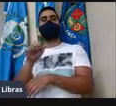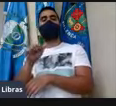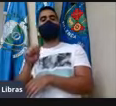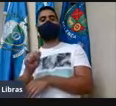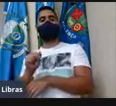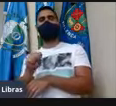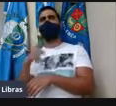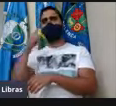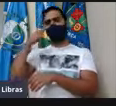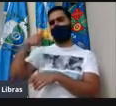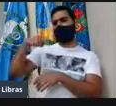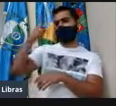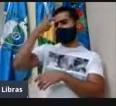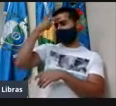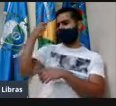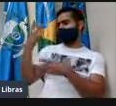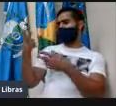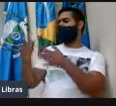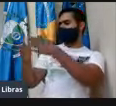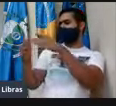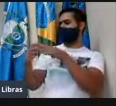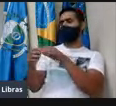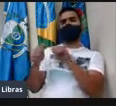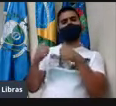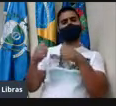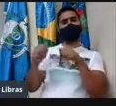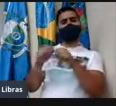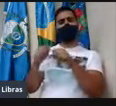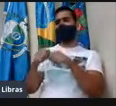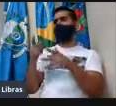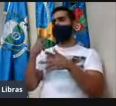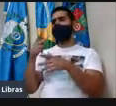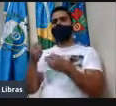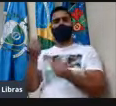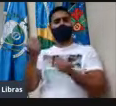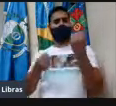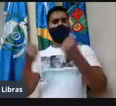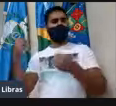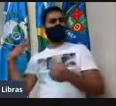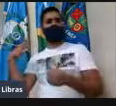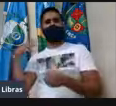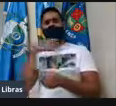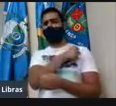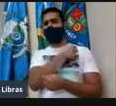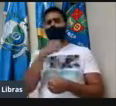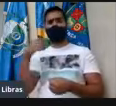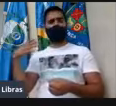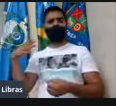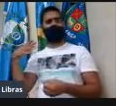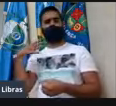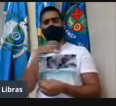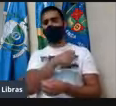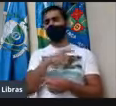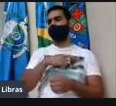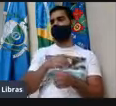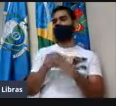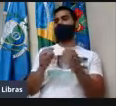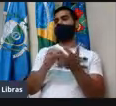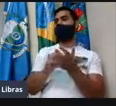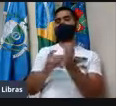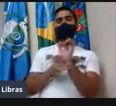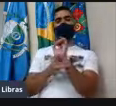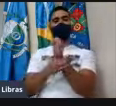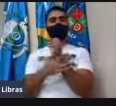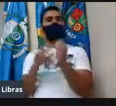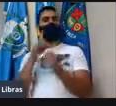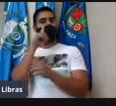à localidade de Coroas, fomos procurados por moradores que relatam tráfego intenso de veículos em velocidade incompatível com o local, que vem trazendo insegurança e perigo aos